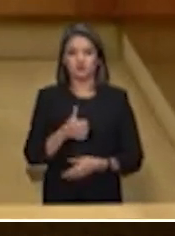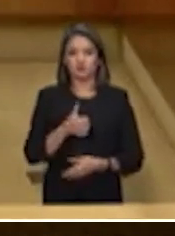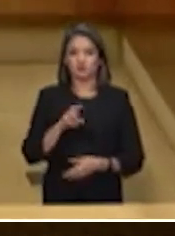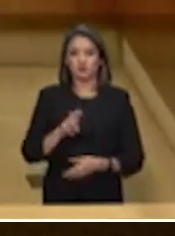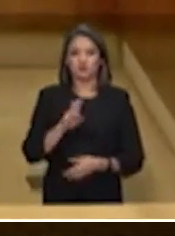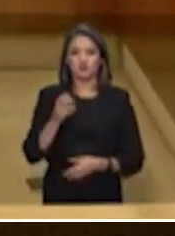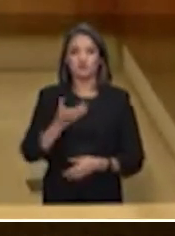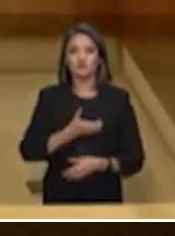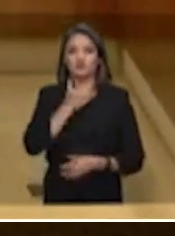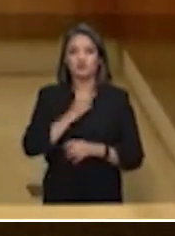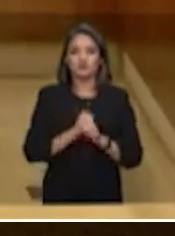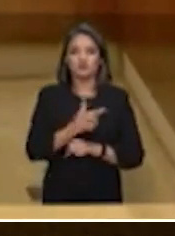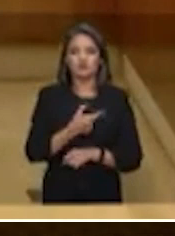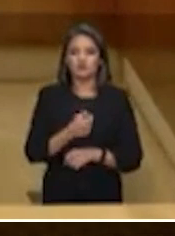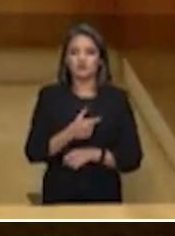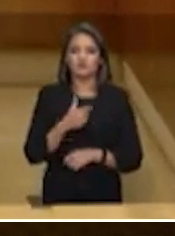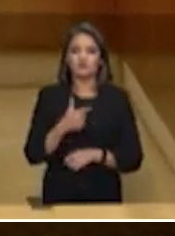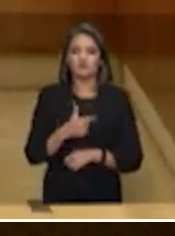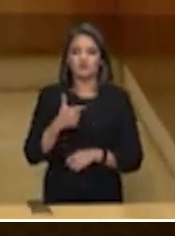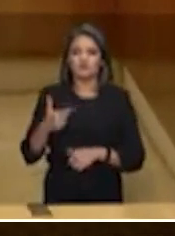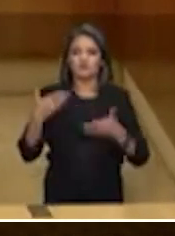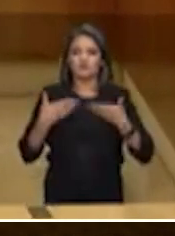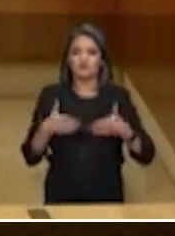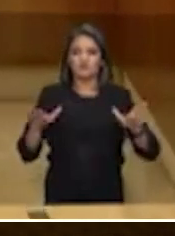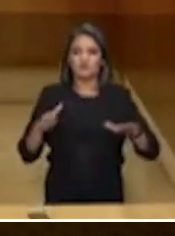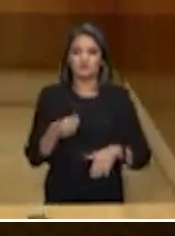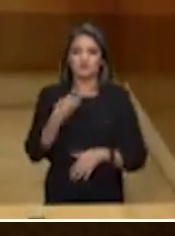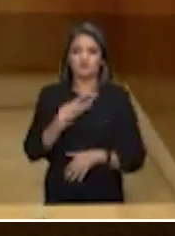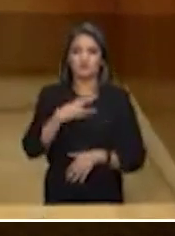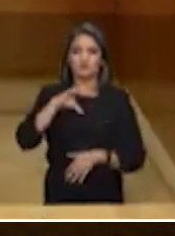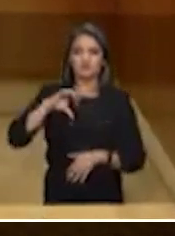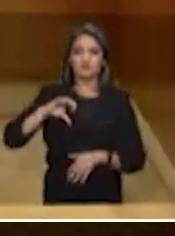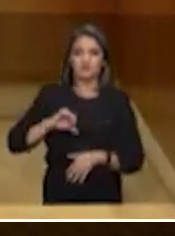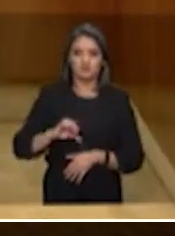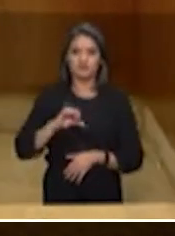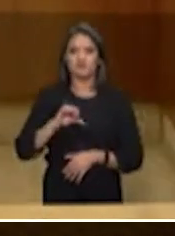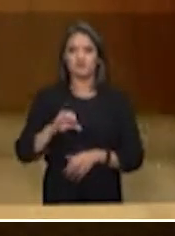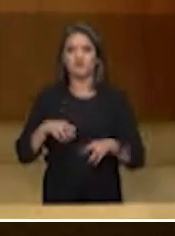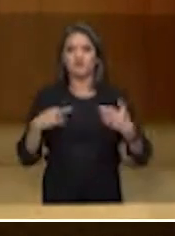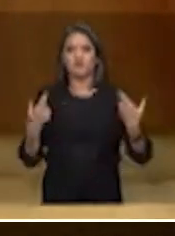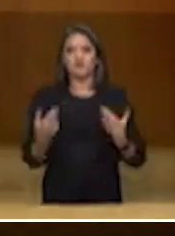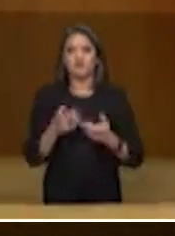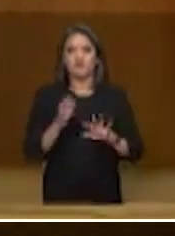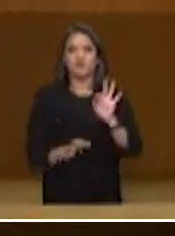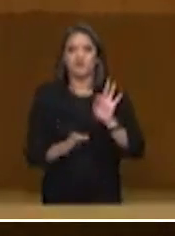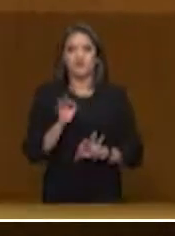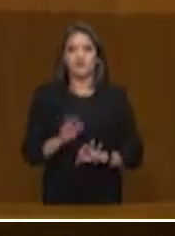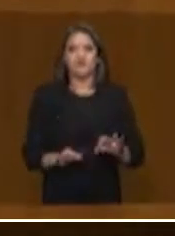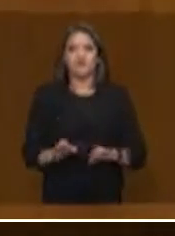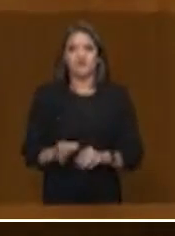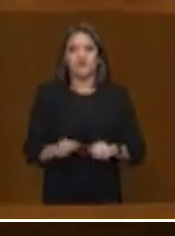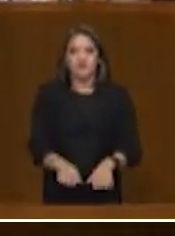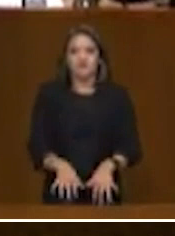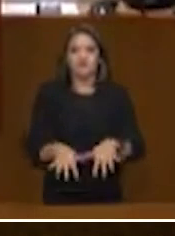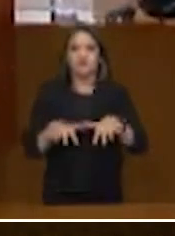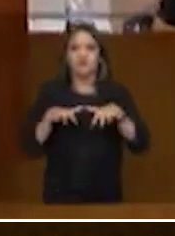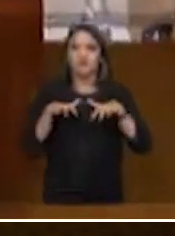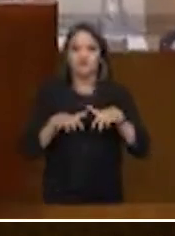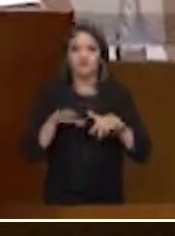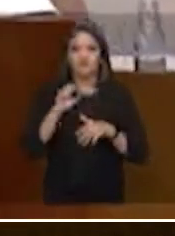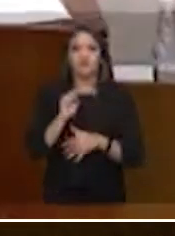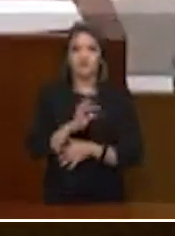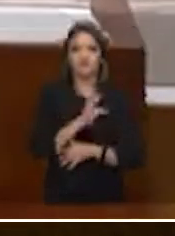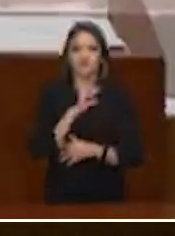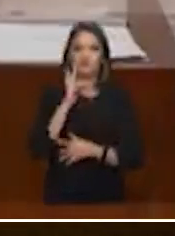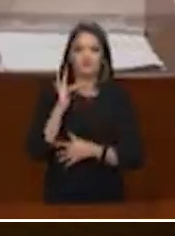decisão a plenário para ver aquelas discussões que a gente vem em votação importante Isso já é de praxe então